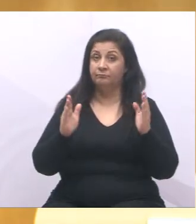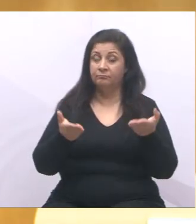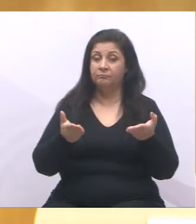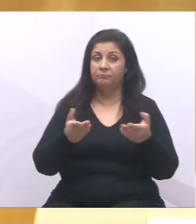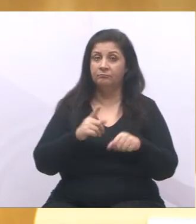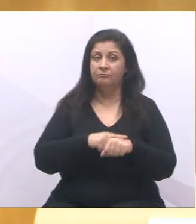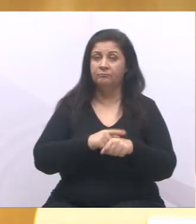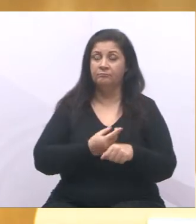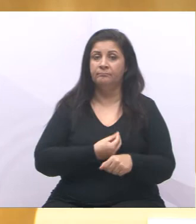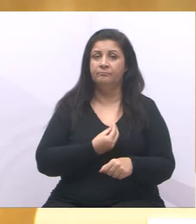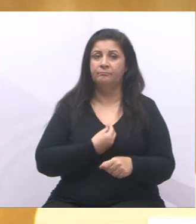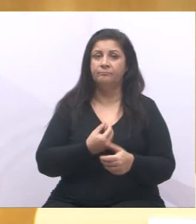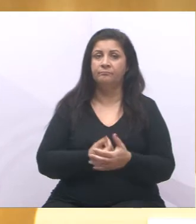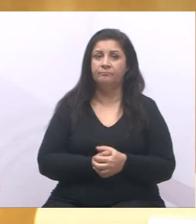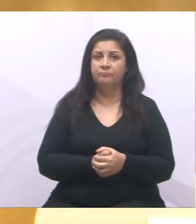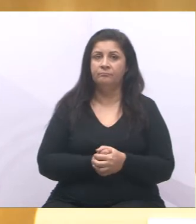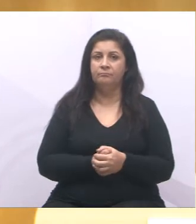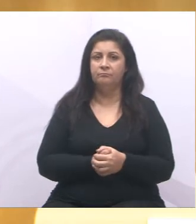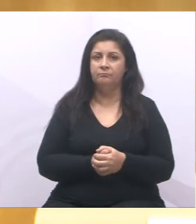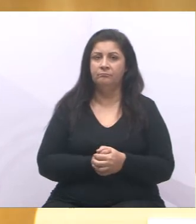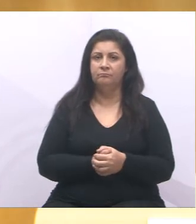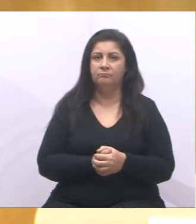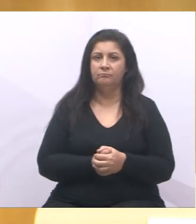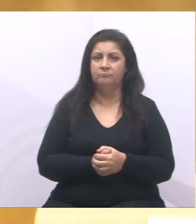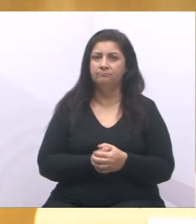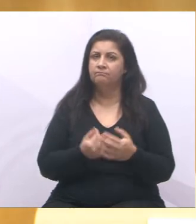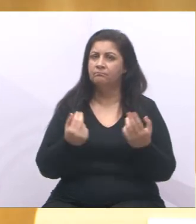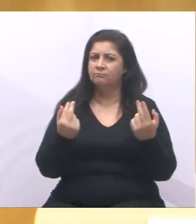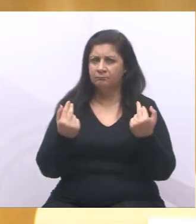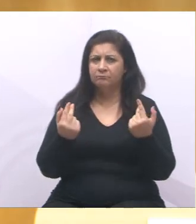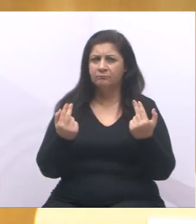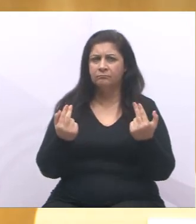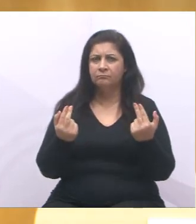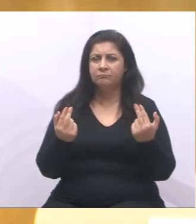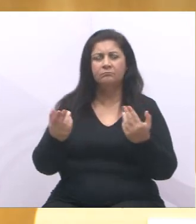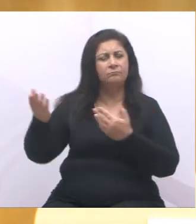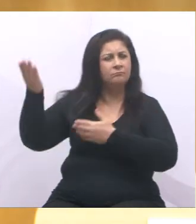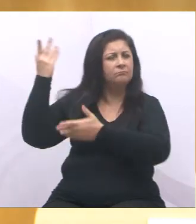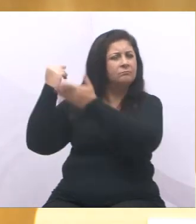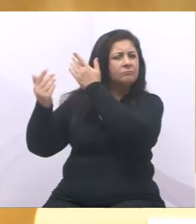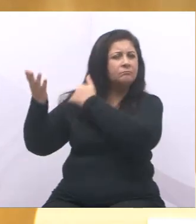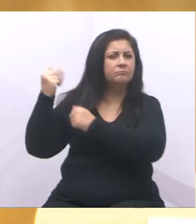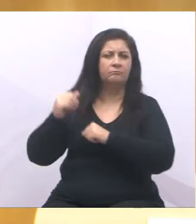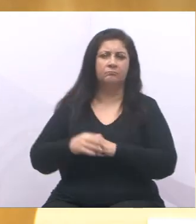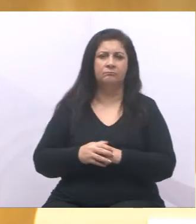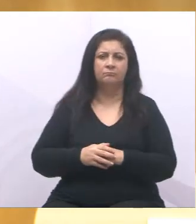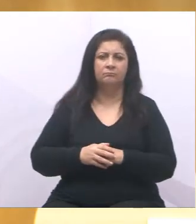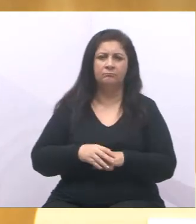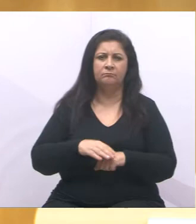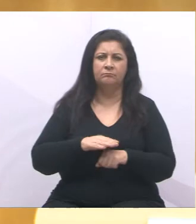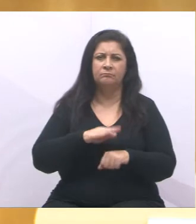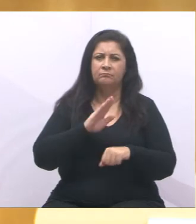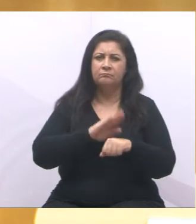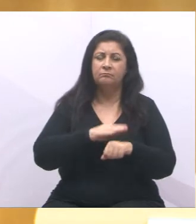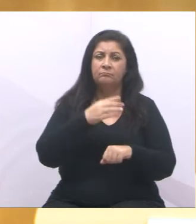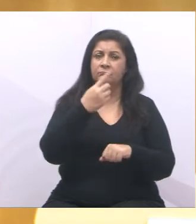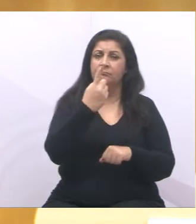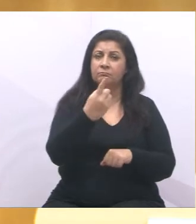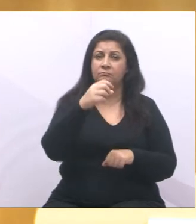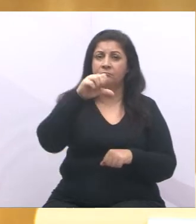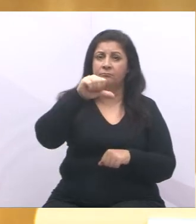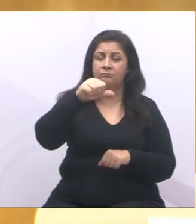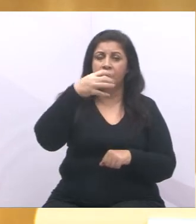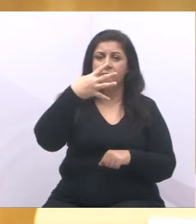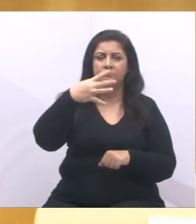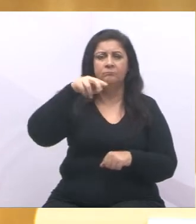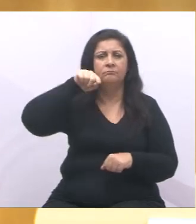vivendo não é muito diferente daquele momento. Já são mais de 194 mil brasileiros